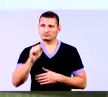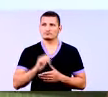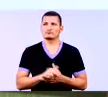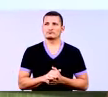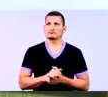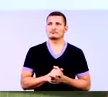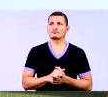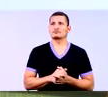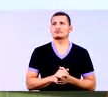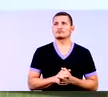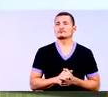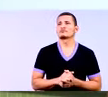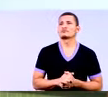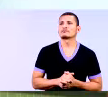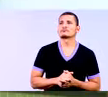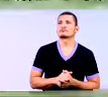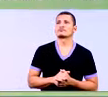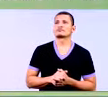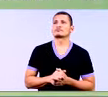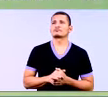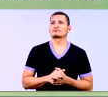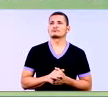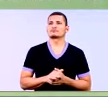informações, em vez de subir a velocidade.